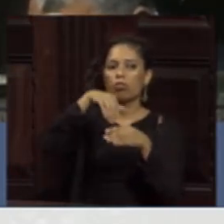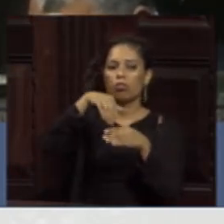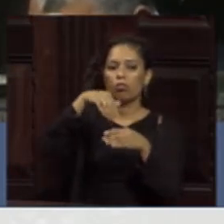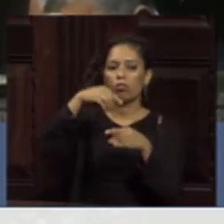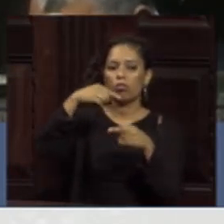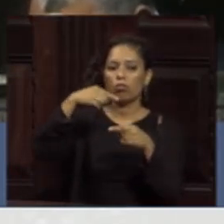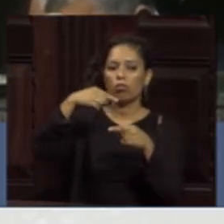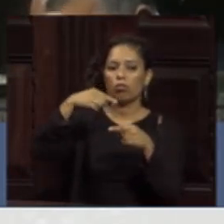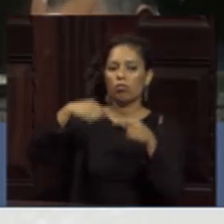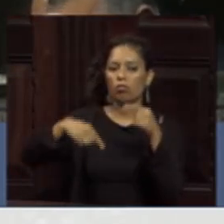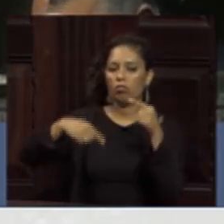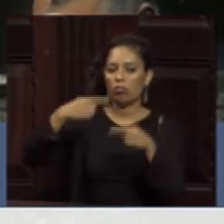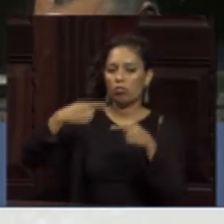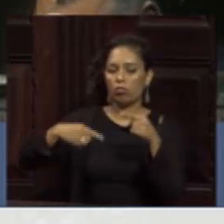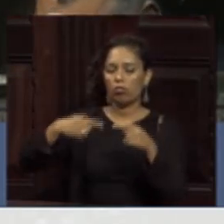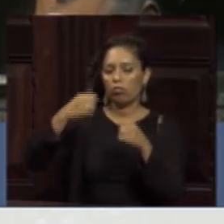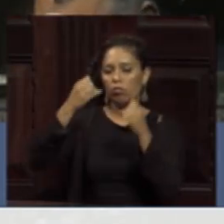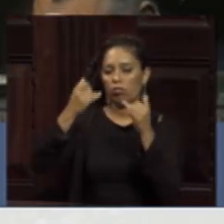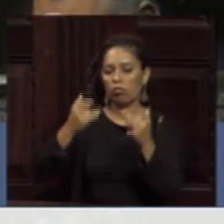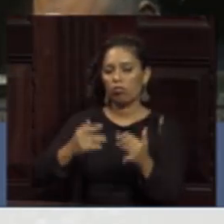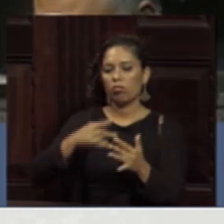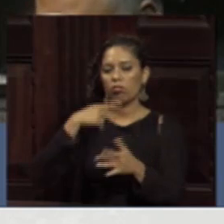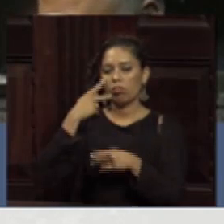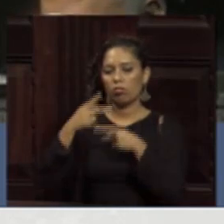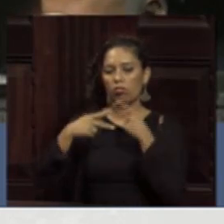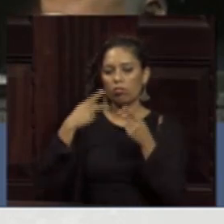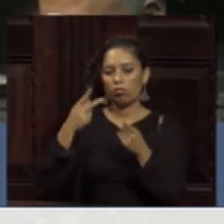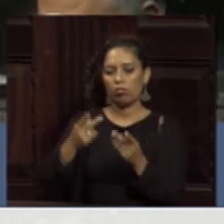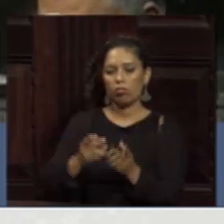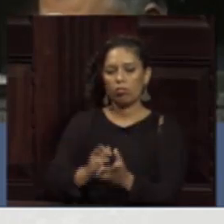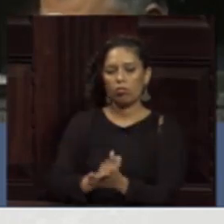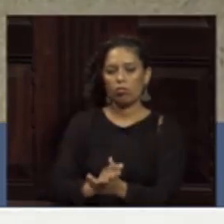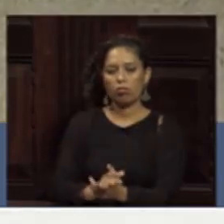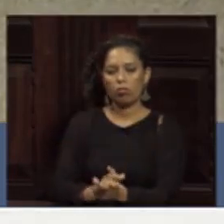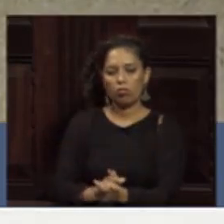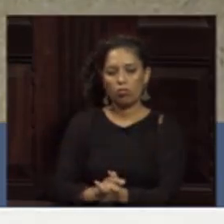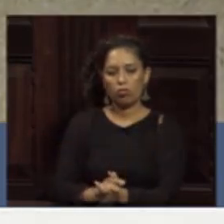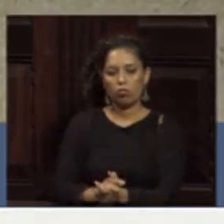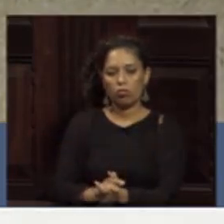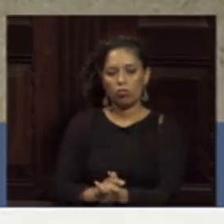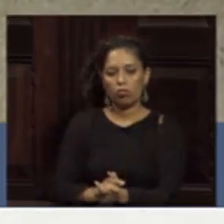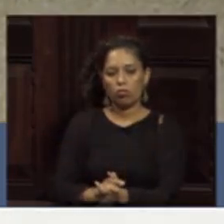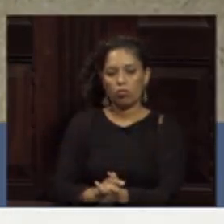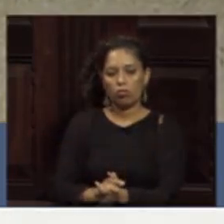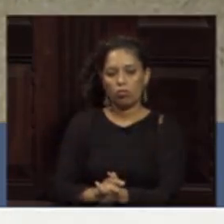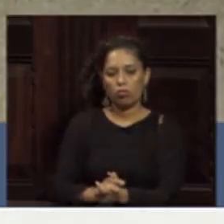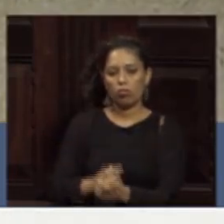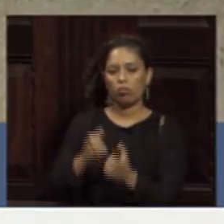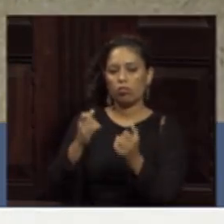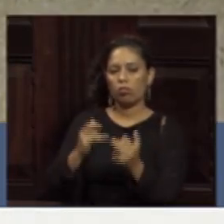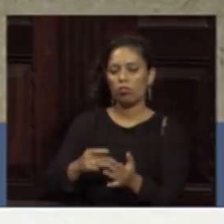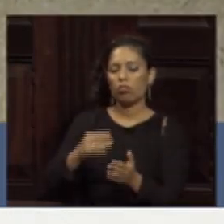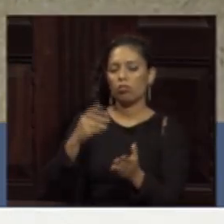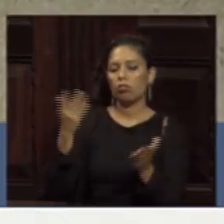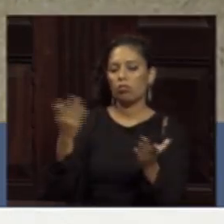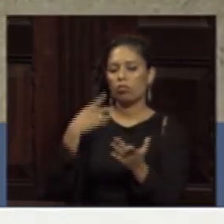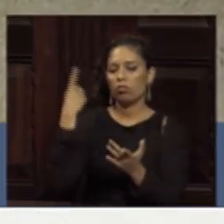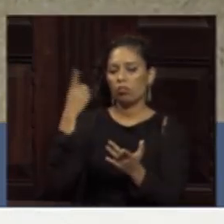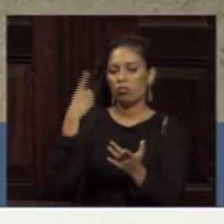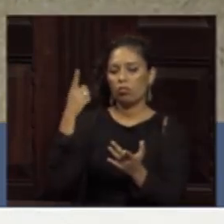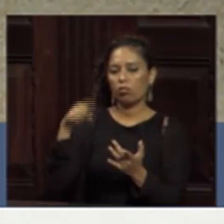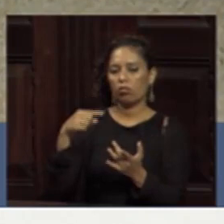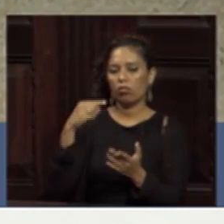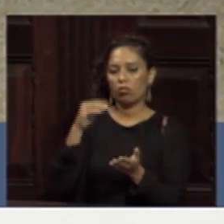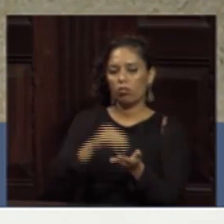pela, autógrafo. Pela ordem, senhor presidente. Pela ordem, com a palavra, deputado. Muito rapidamente, para justificar que a deputada Zeidan não está nesse momento em plenário, que está